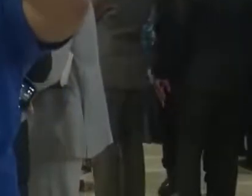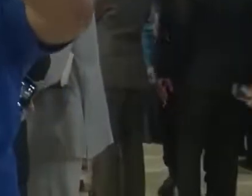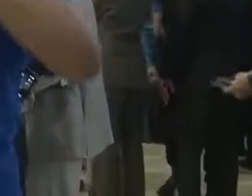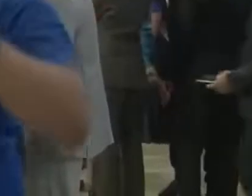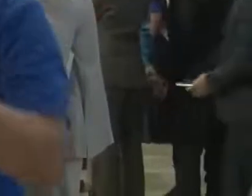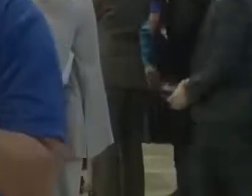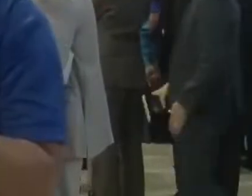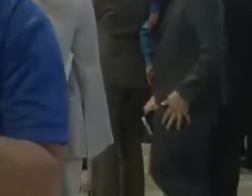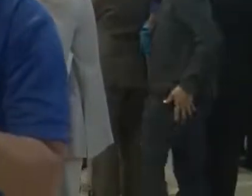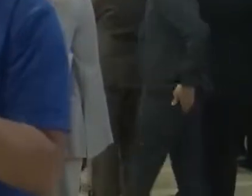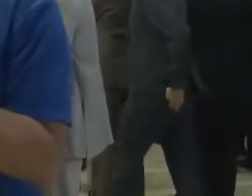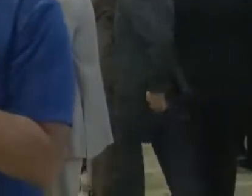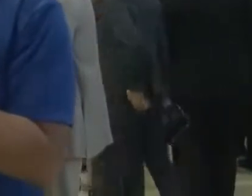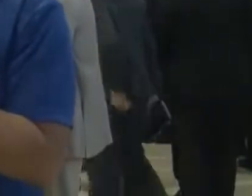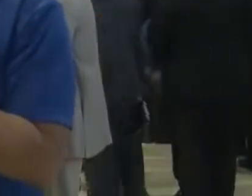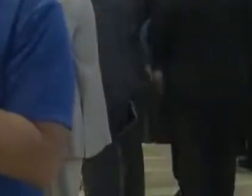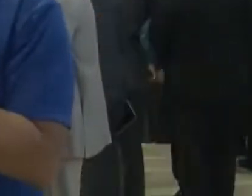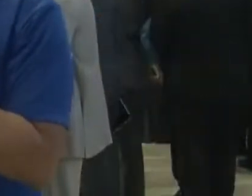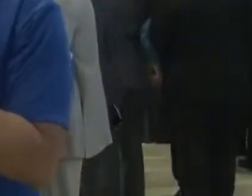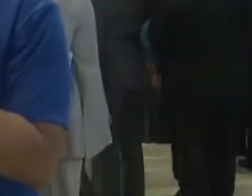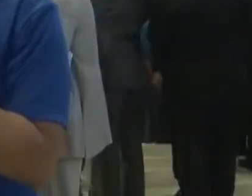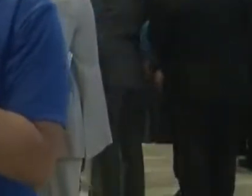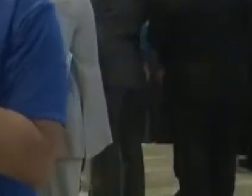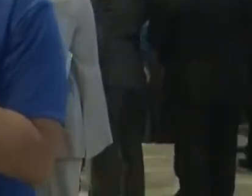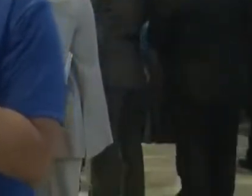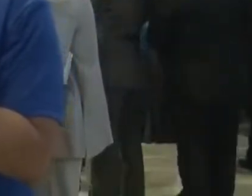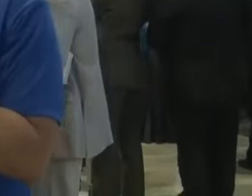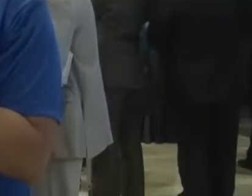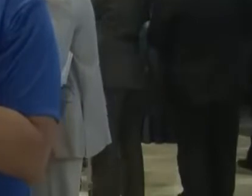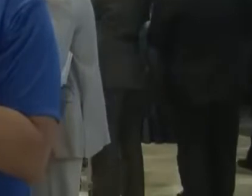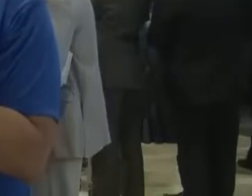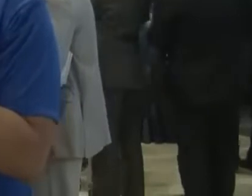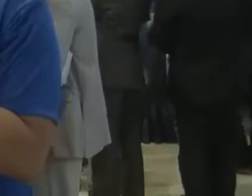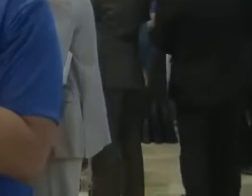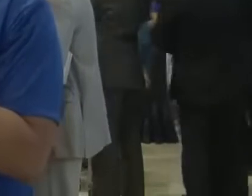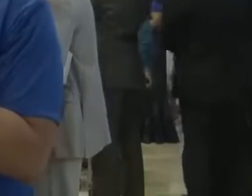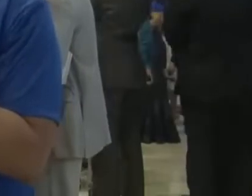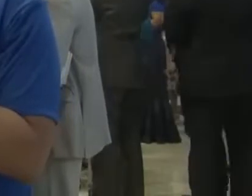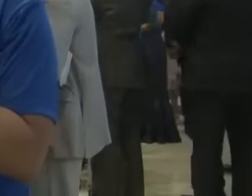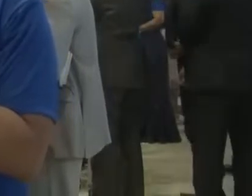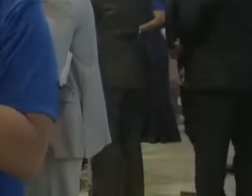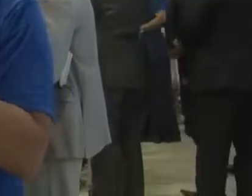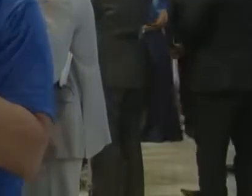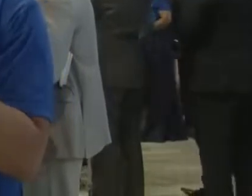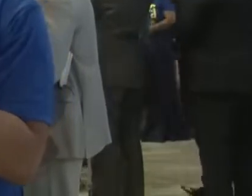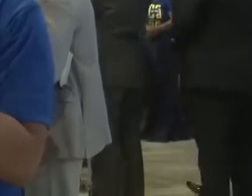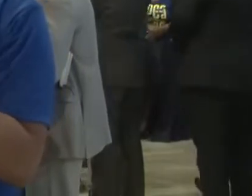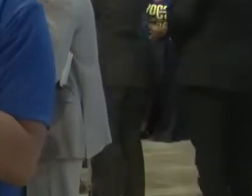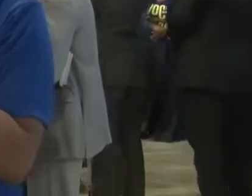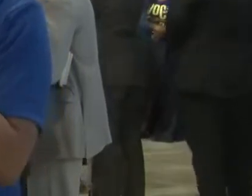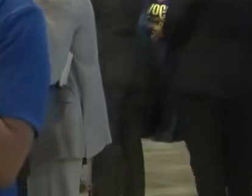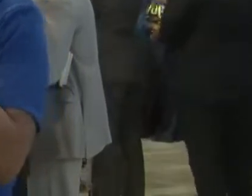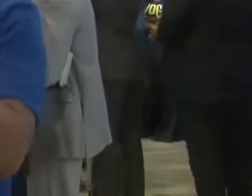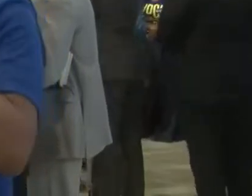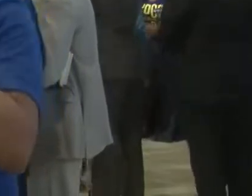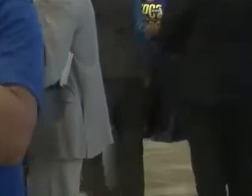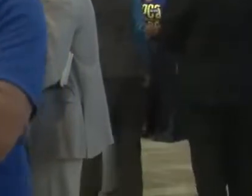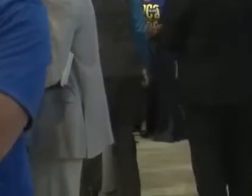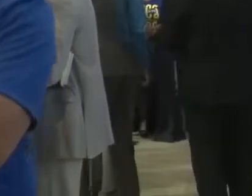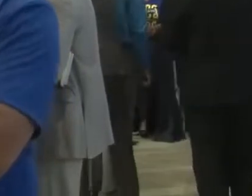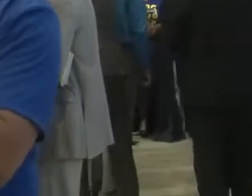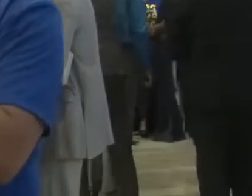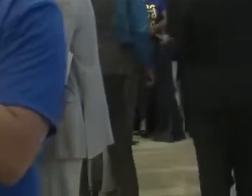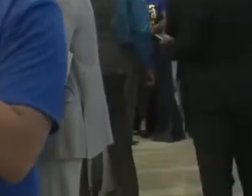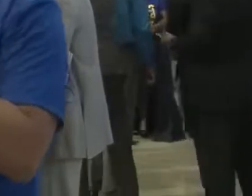Deus. Aleluia. Só Deus para recompensar toda a nossa Umadec, toda a nossa diretoria. Glória a Deus. Eu estou sentindo a presença de Deus. Eu também. Aqui, né? Eu vou ter que parar, senão